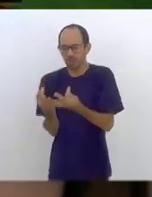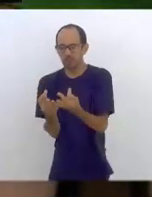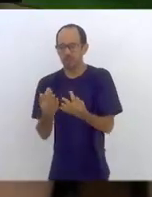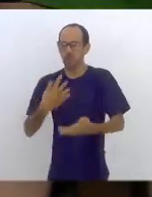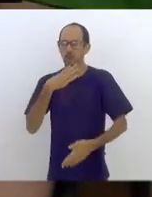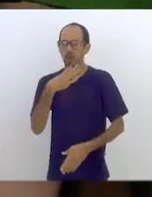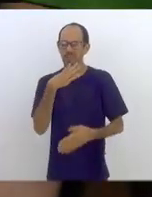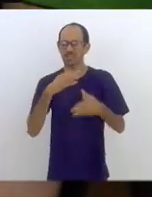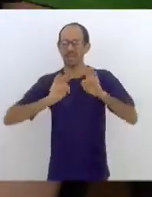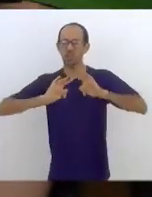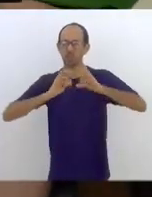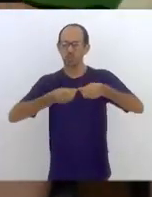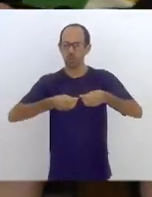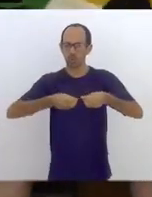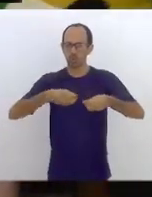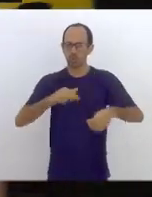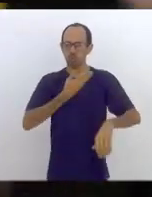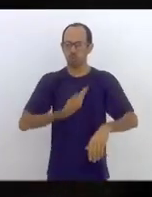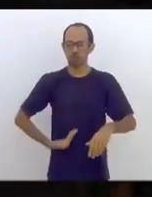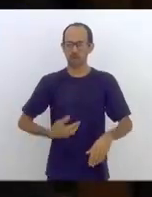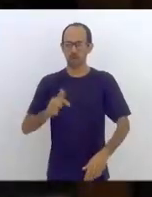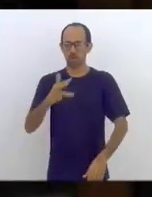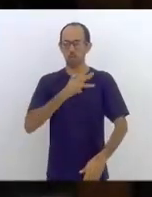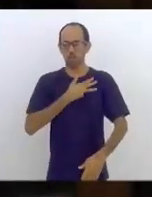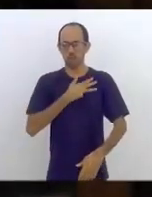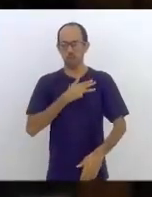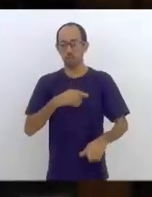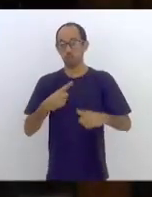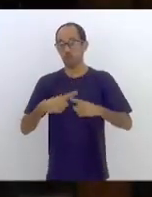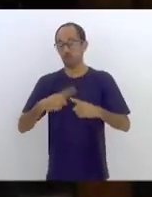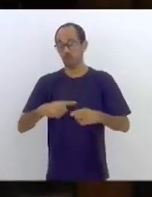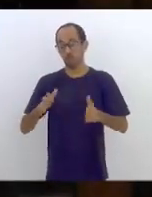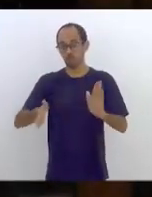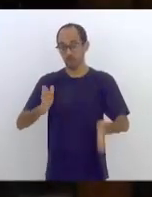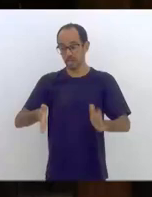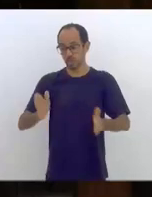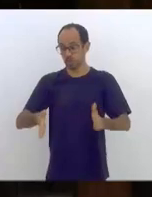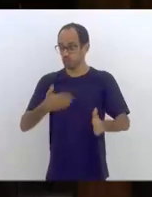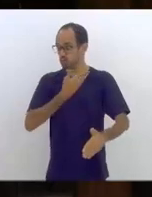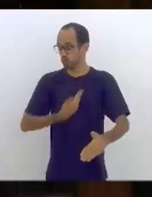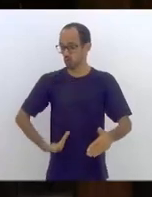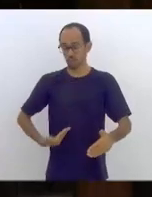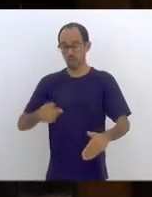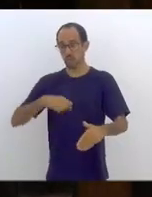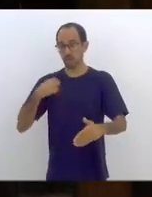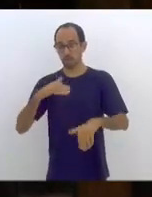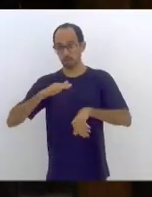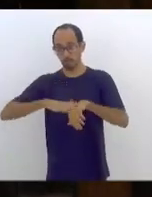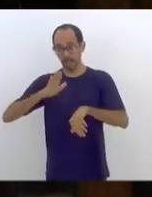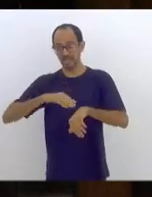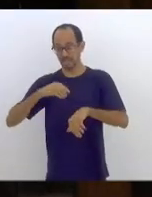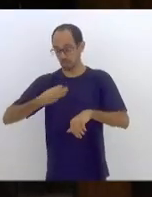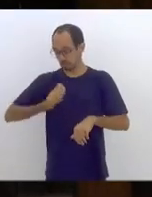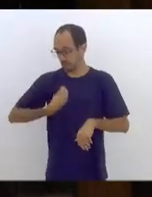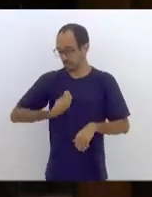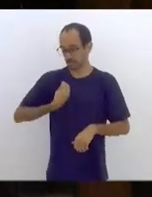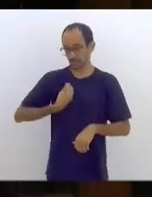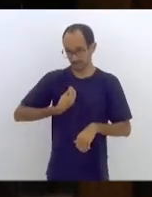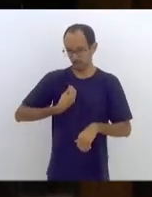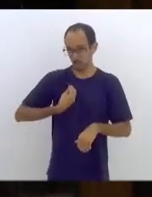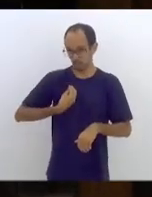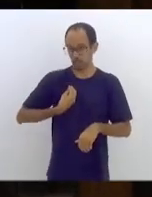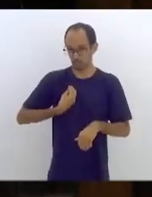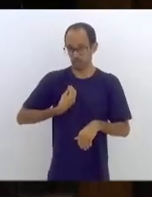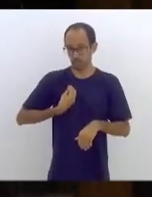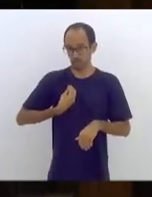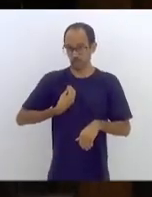todo mundo no governo do Lula, porque foi o período de governo que mais nós tivemos uma participação. E eu